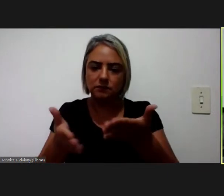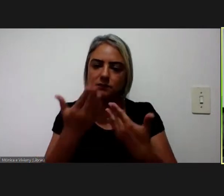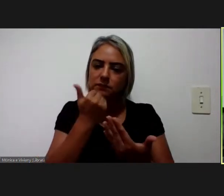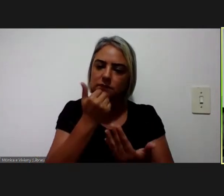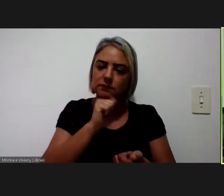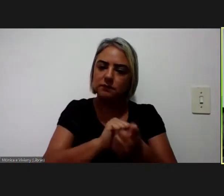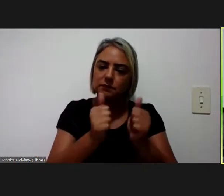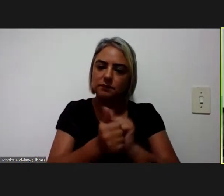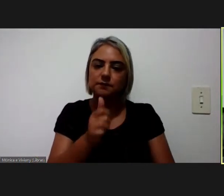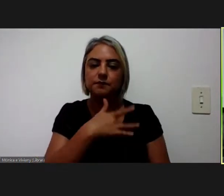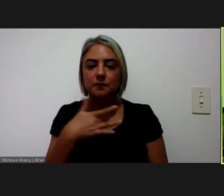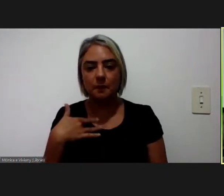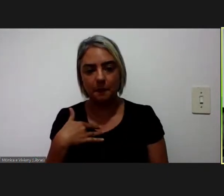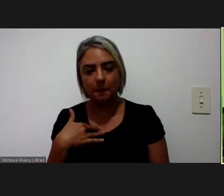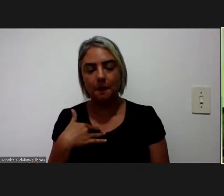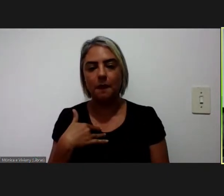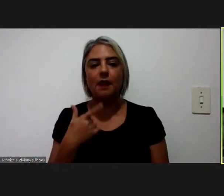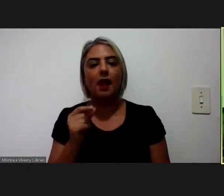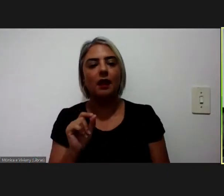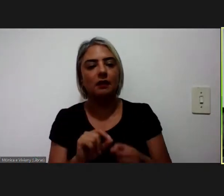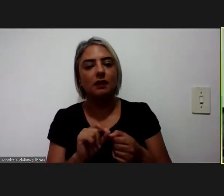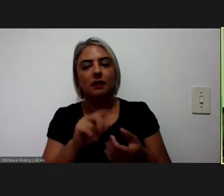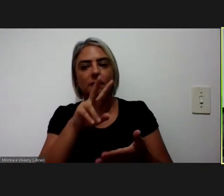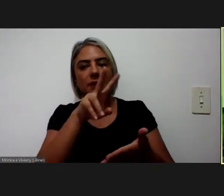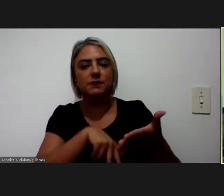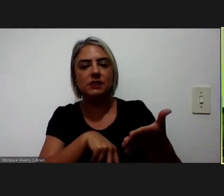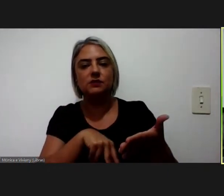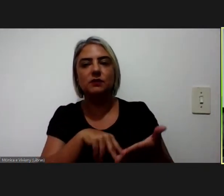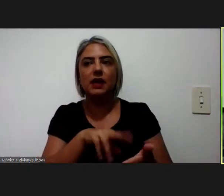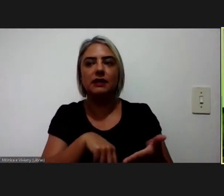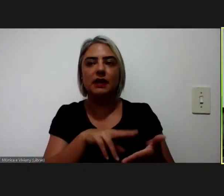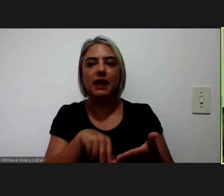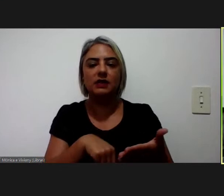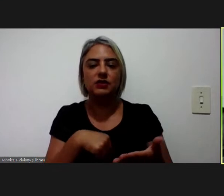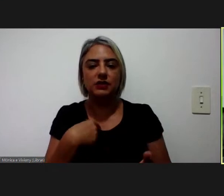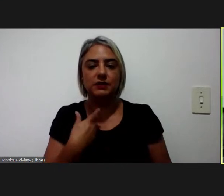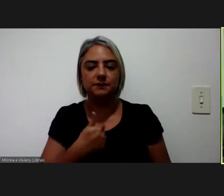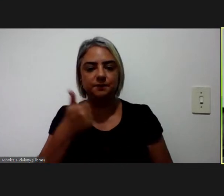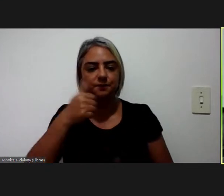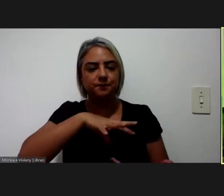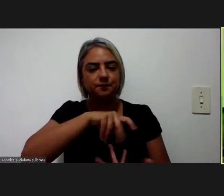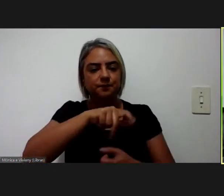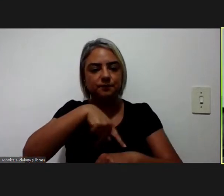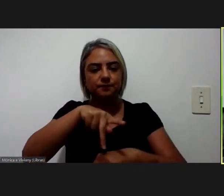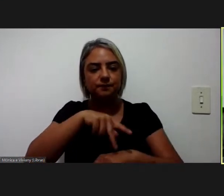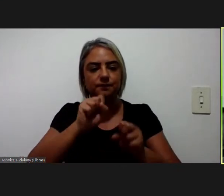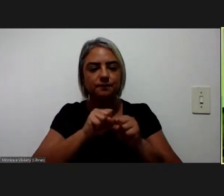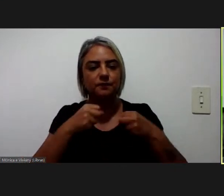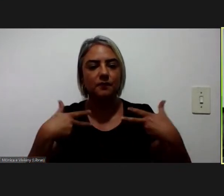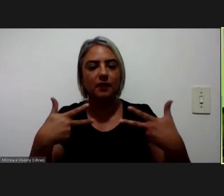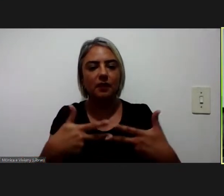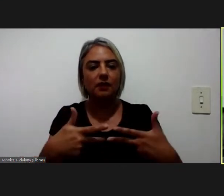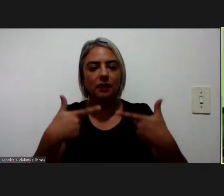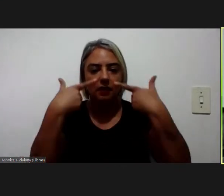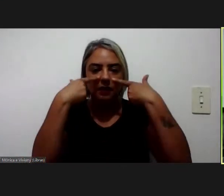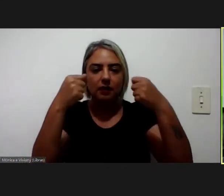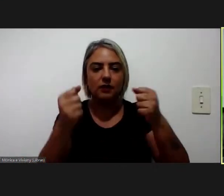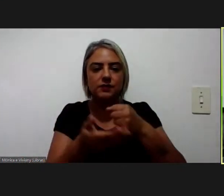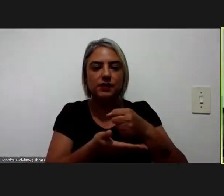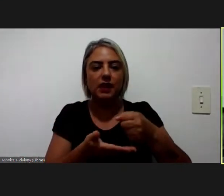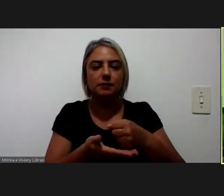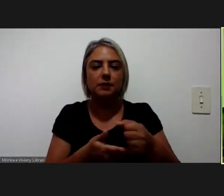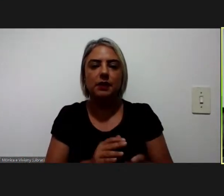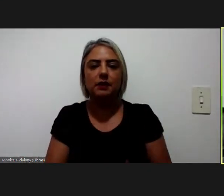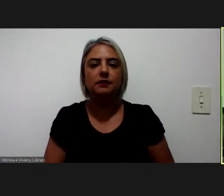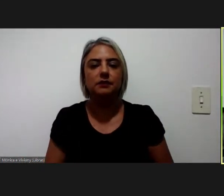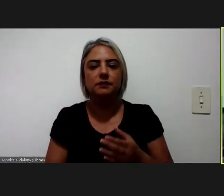strengthen hábito saudável. Eu vou fazer a leitura da all carta, the que foi no area. I'm primeiro going to seminário read the internacional de letter, nutrição da atenção which was in the primária, first que aconteceu em seminary Brasília